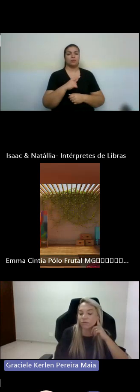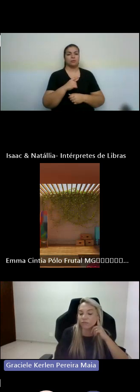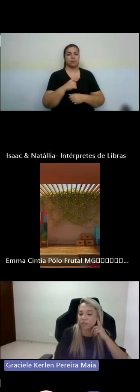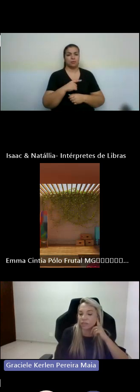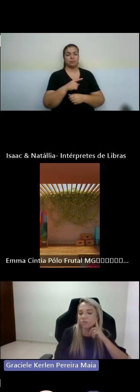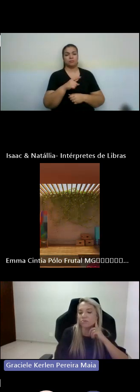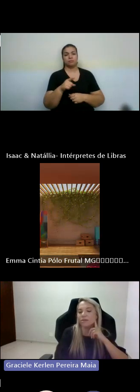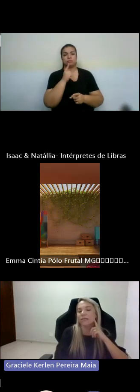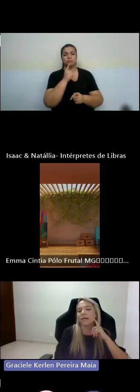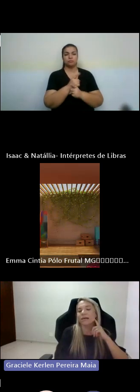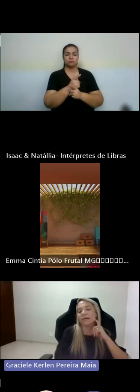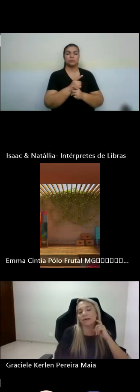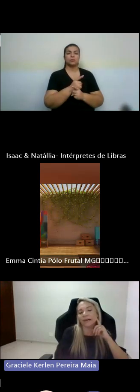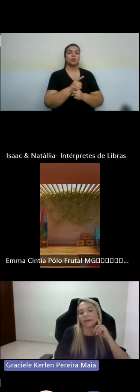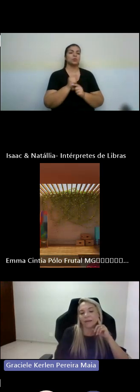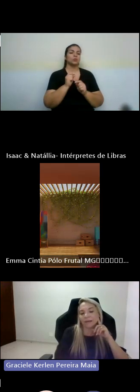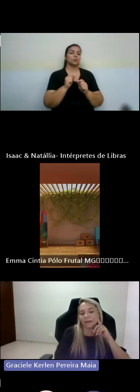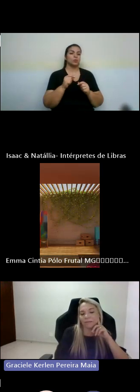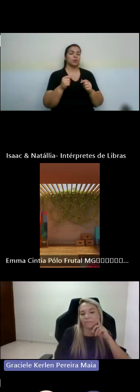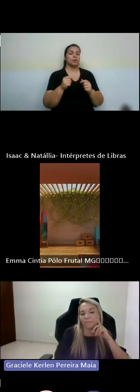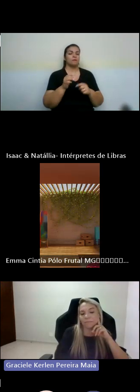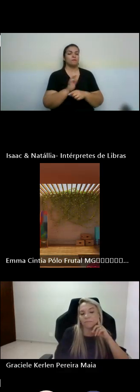acharem num vídeo,